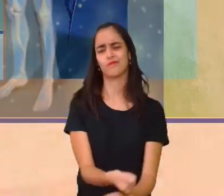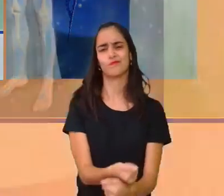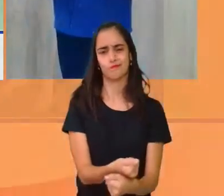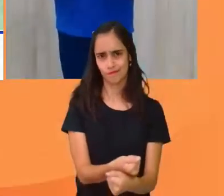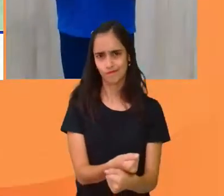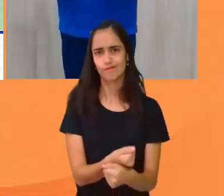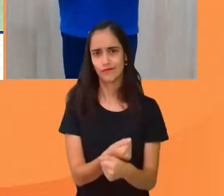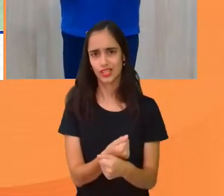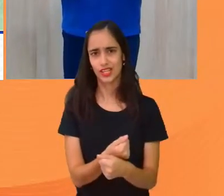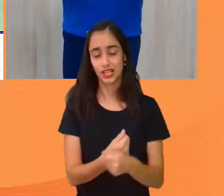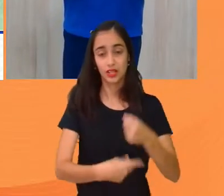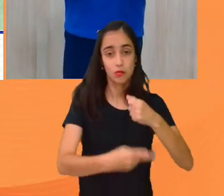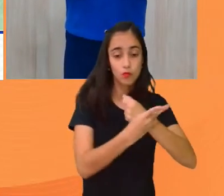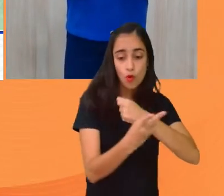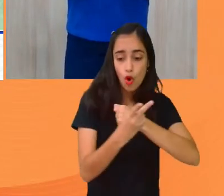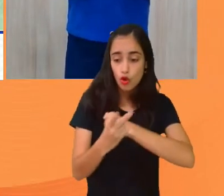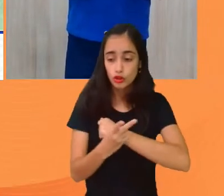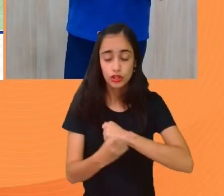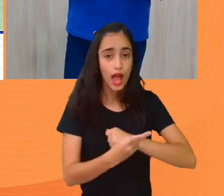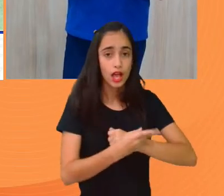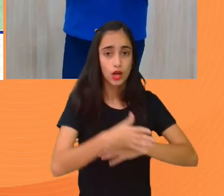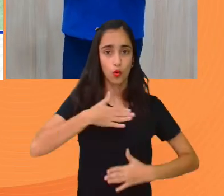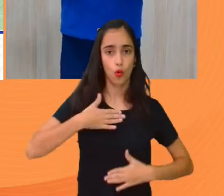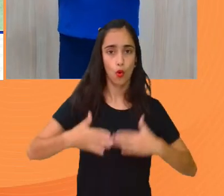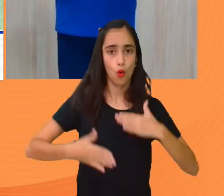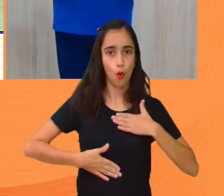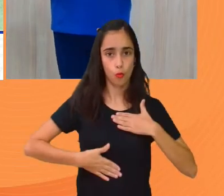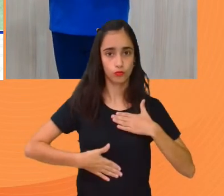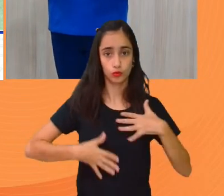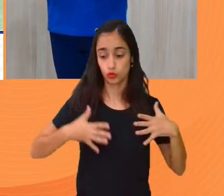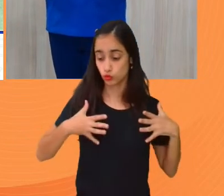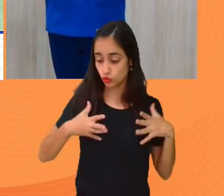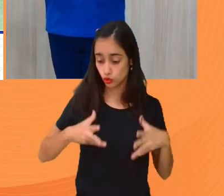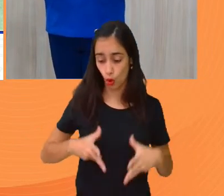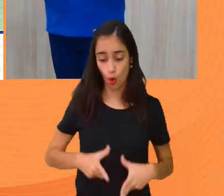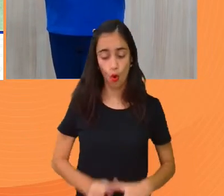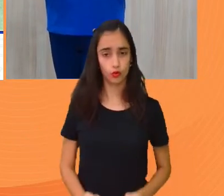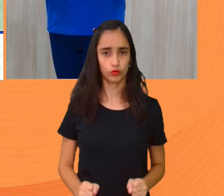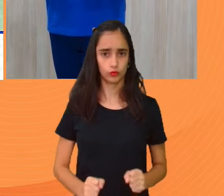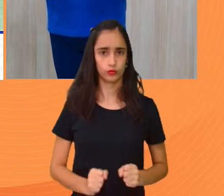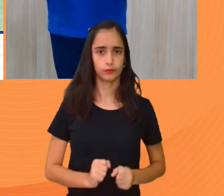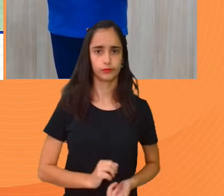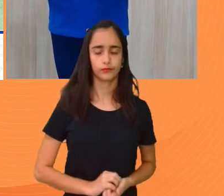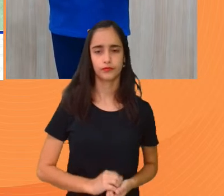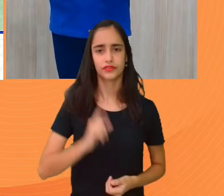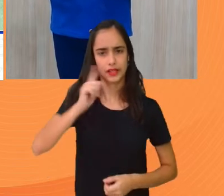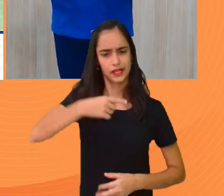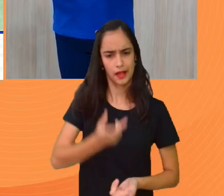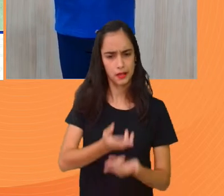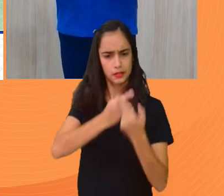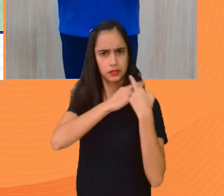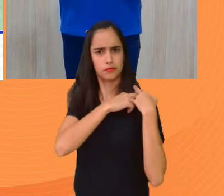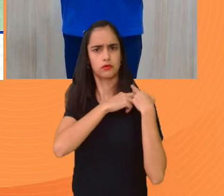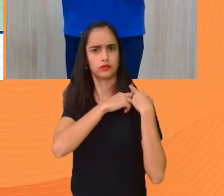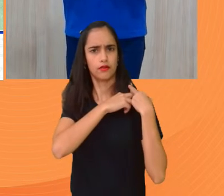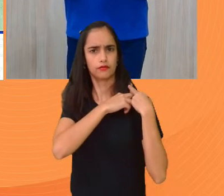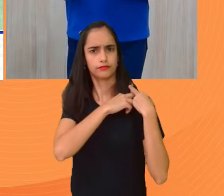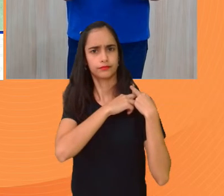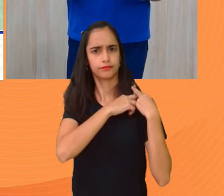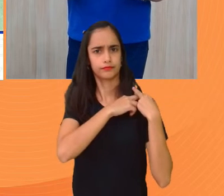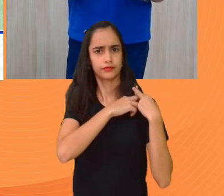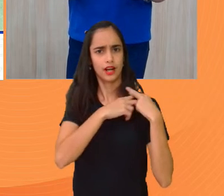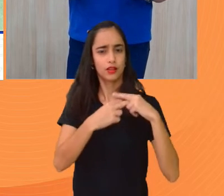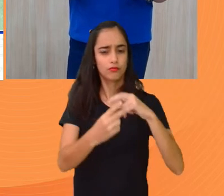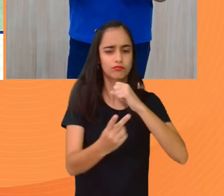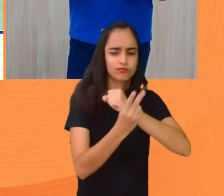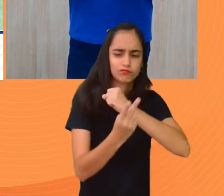todo o nosso corpo e ele é responsável aí, veja que interessante, ele é responsável em